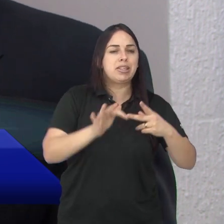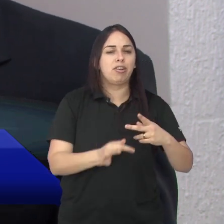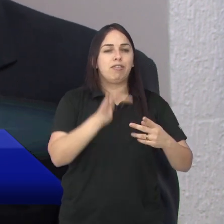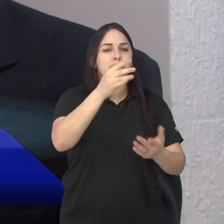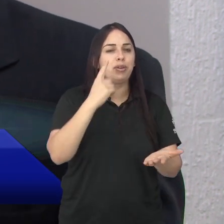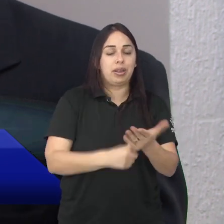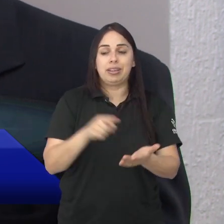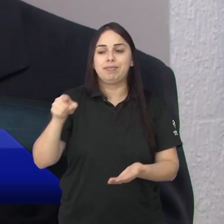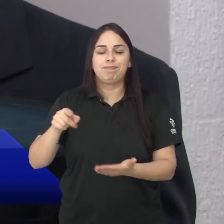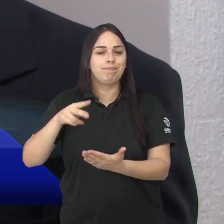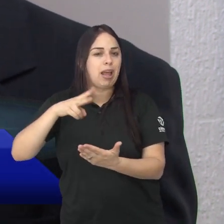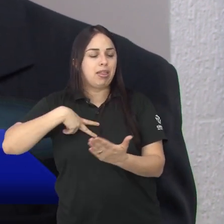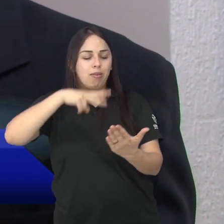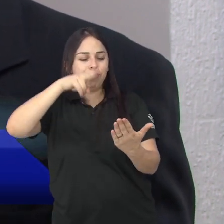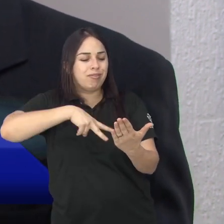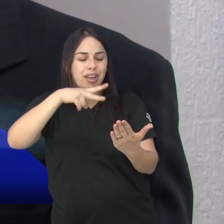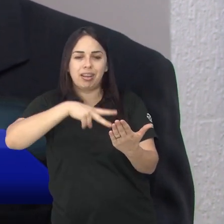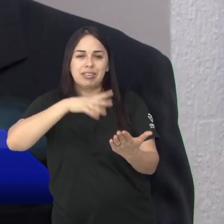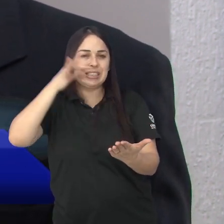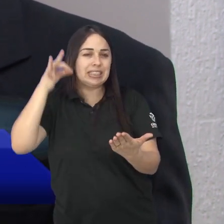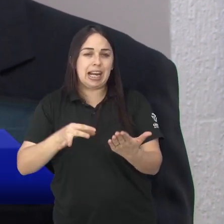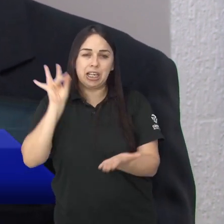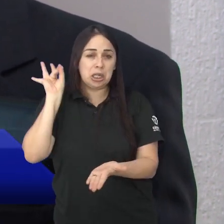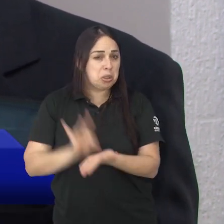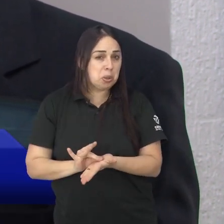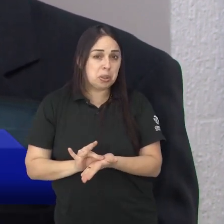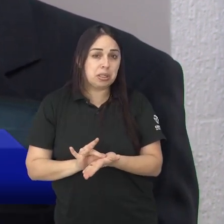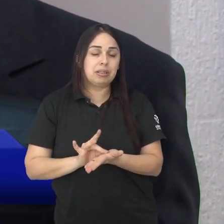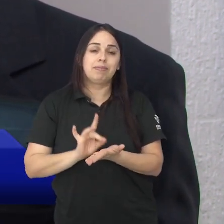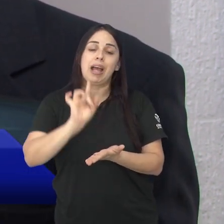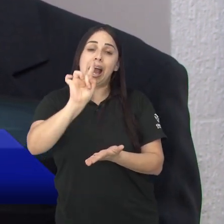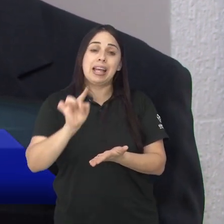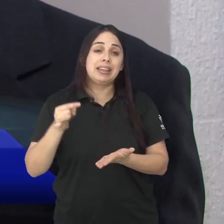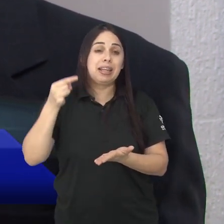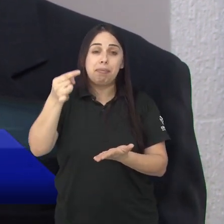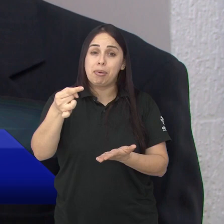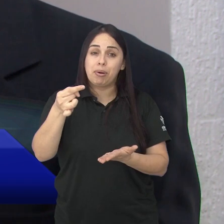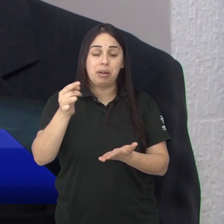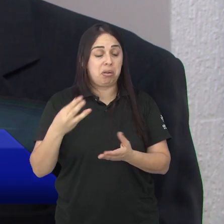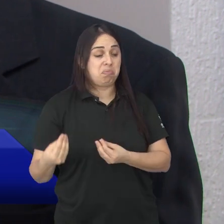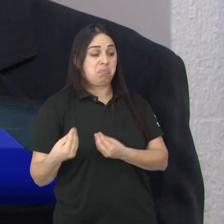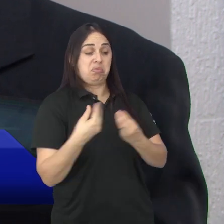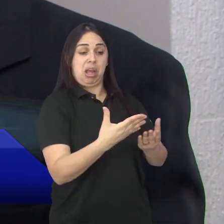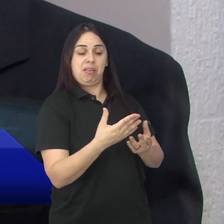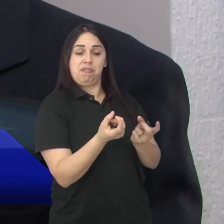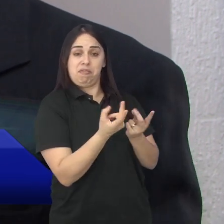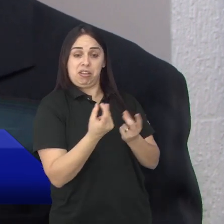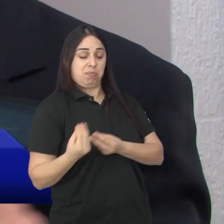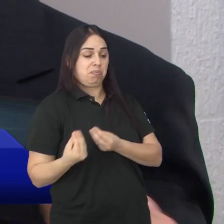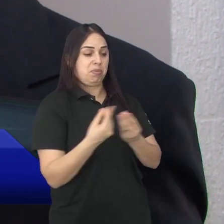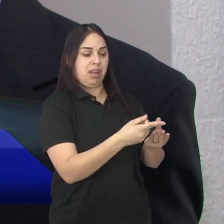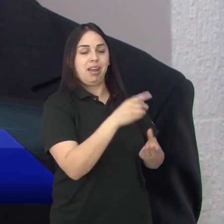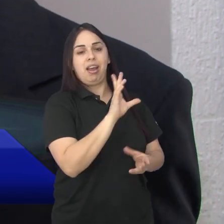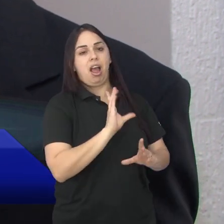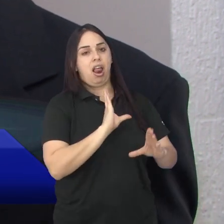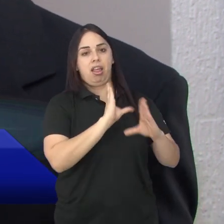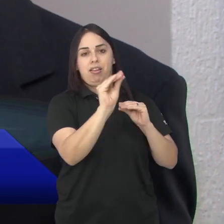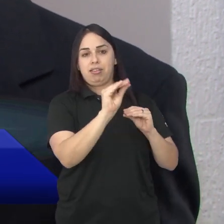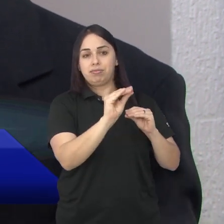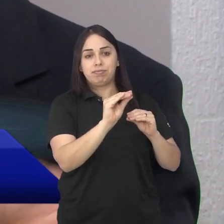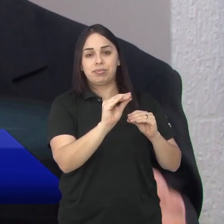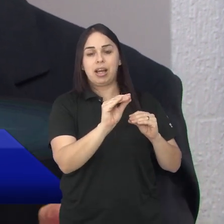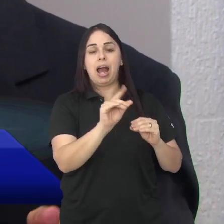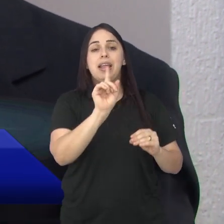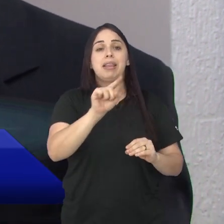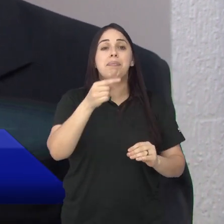não confere a veracidade daquele Pix e ele entrega a mercadoria. E aí o criminoso vai e transfere